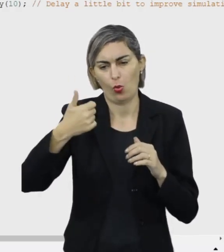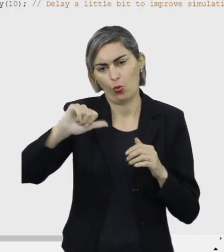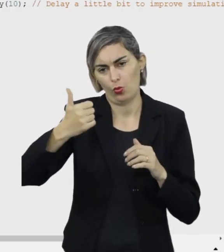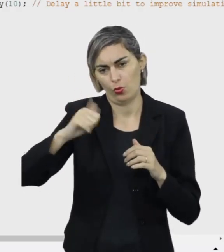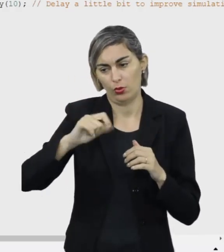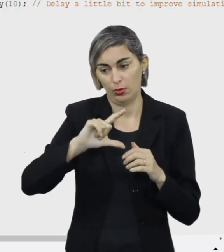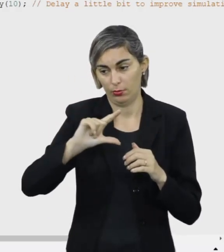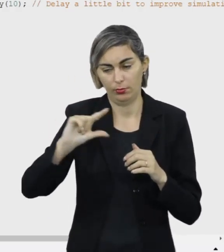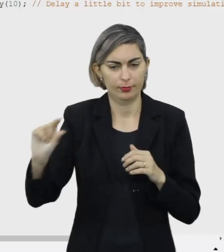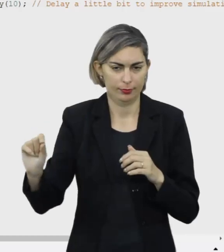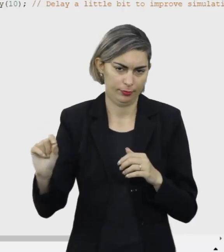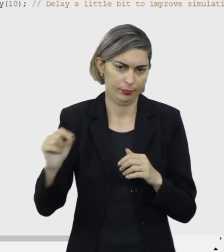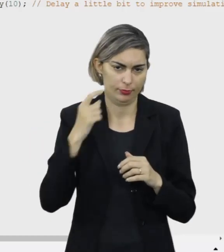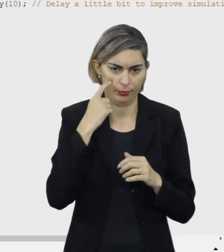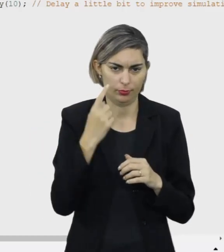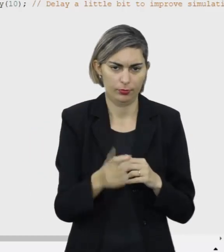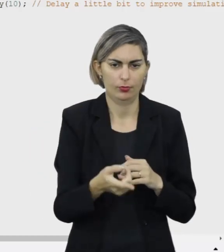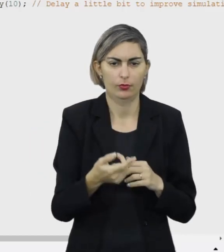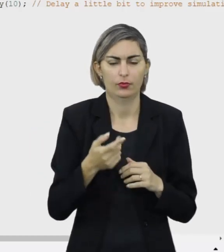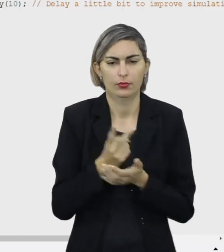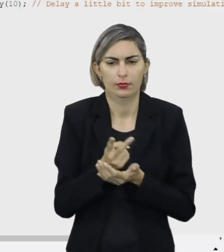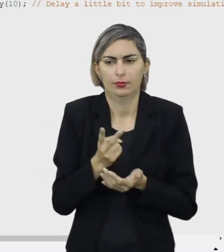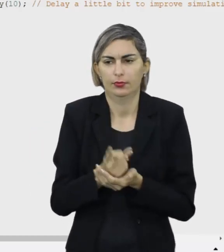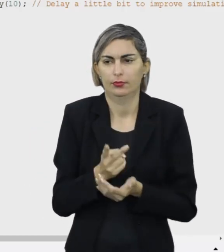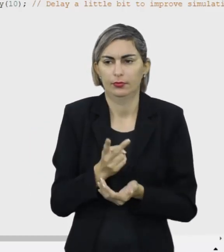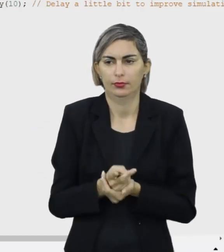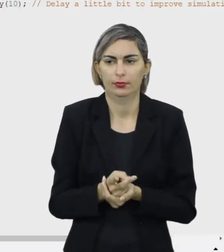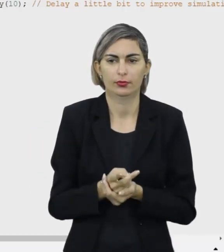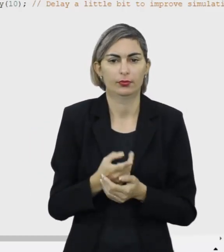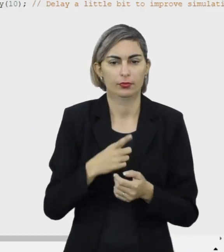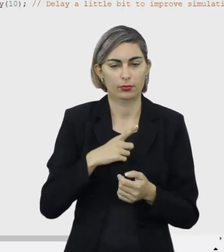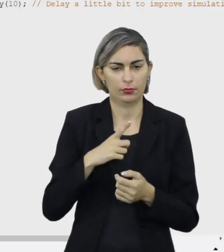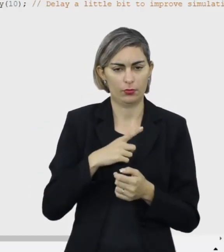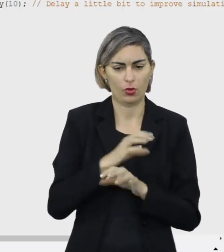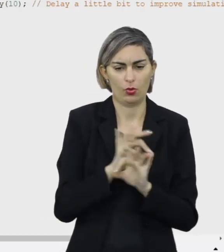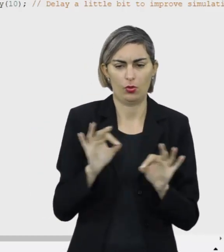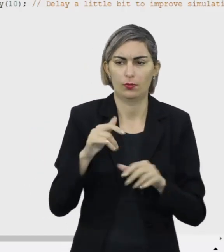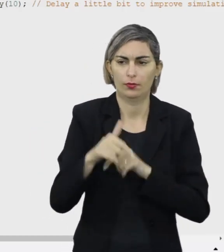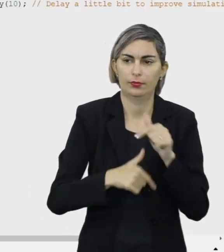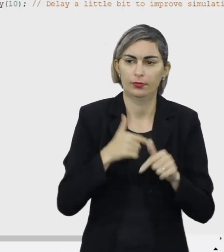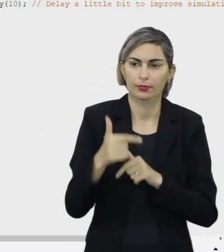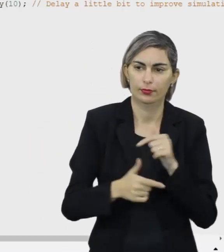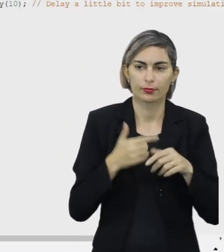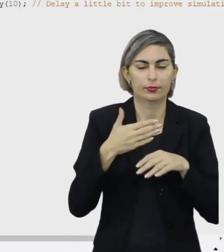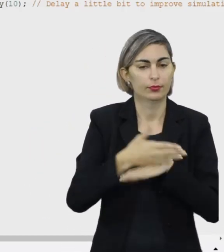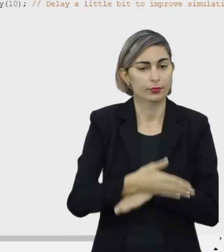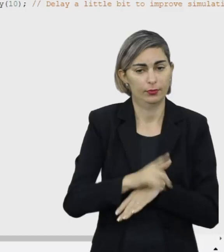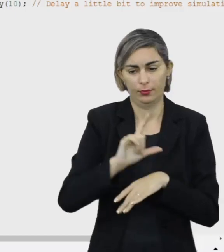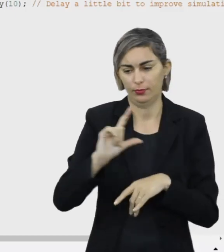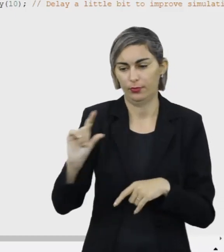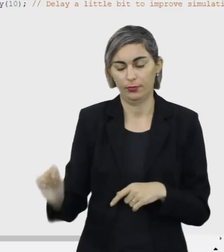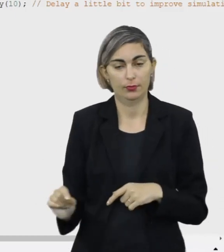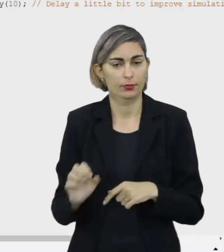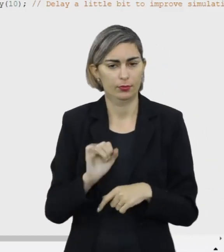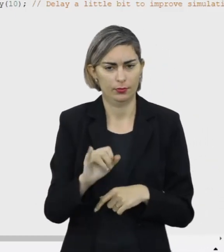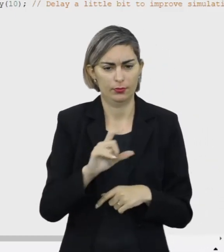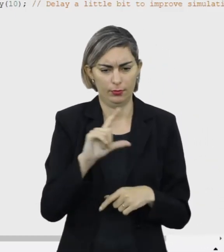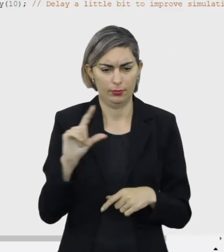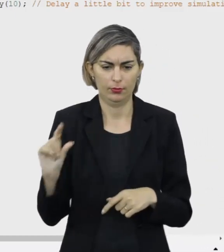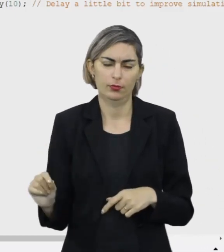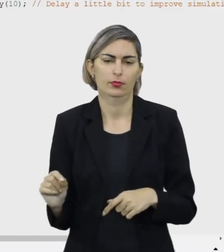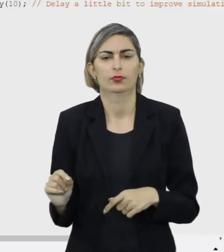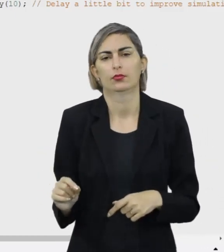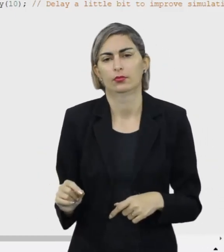saída. A gente já viu isso, tá? Sempre que tem pino digital eu tenho que dizer o modo que eu trabalho, se é entrada ou saída. Se é, nesse caso, saída, né?